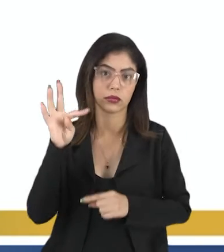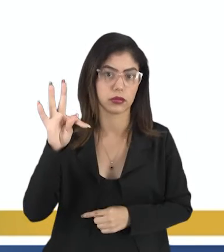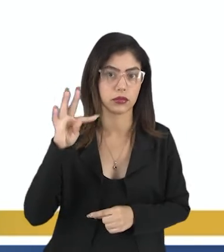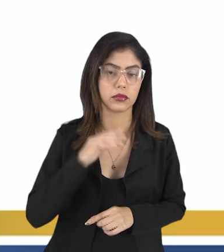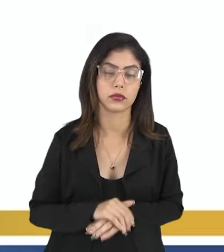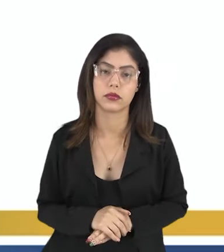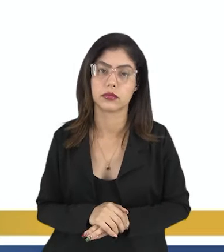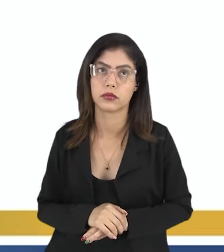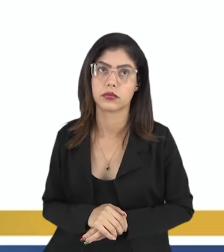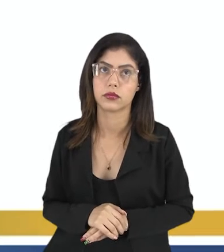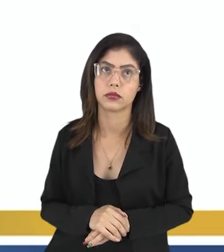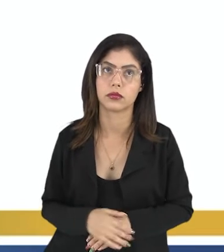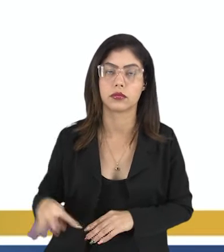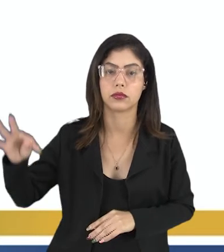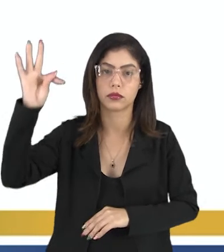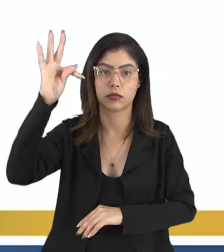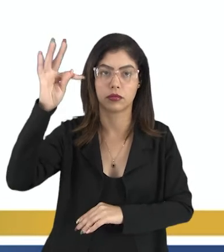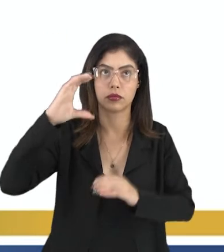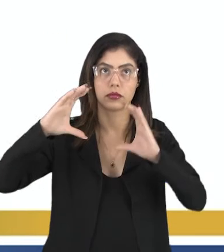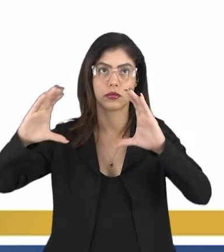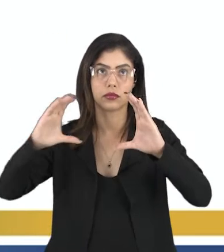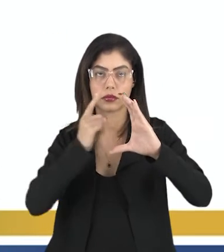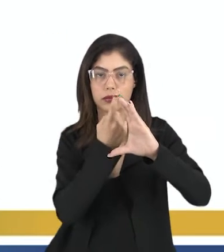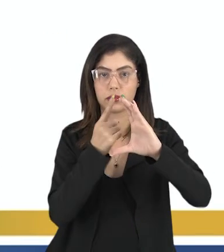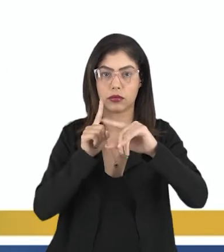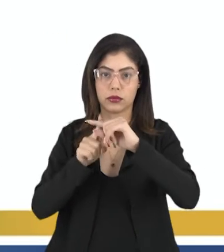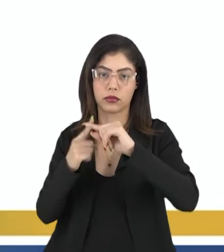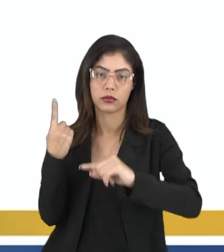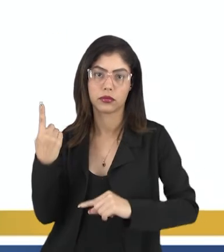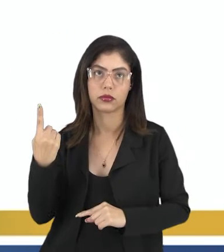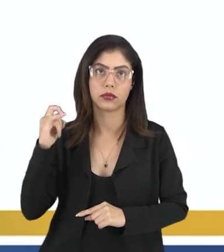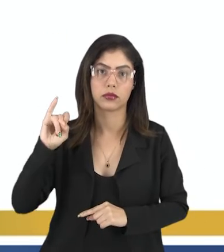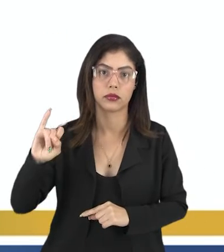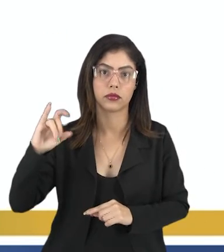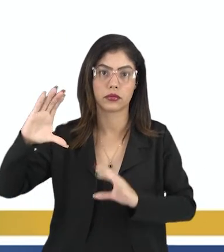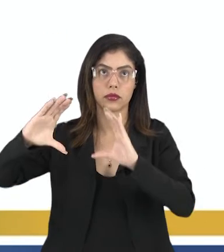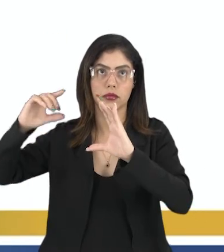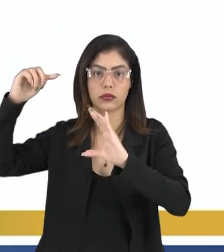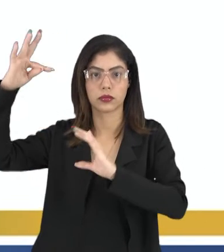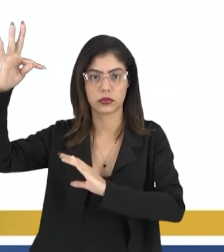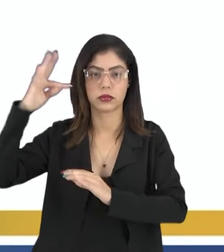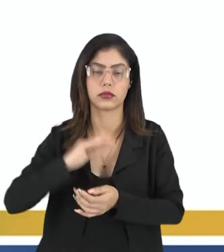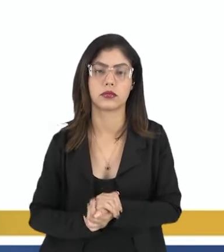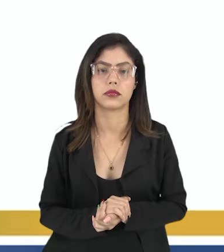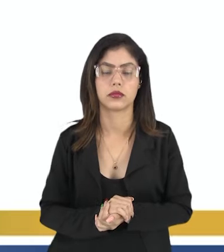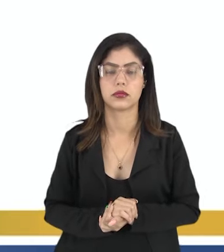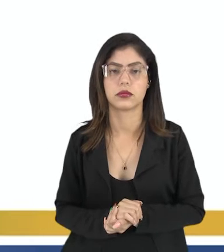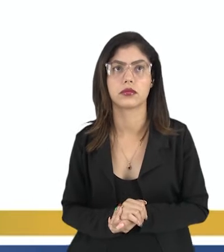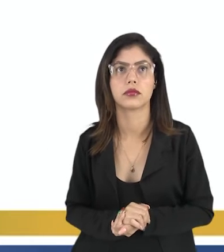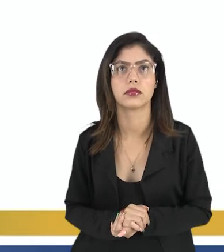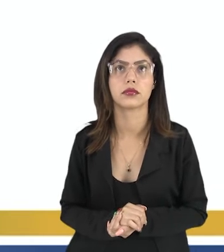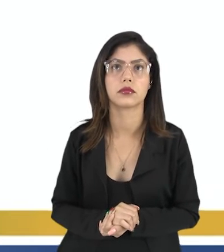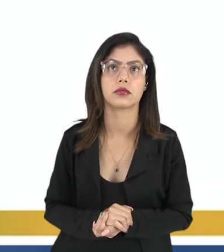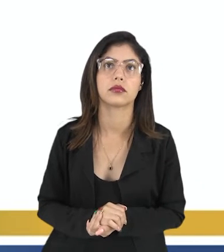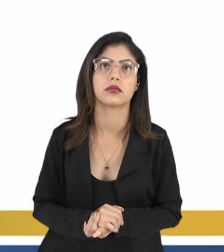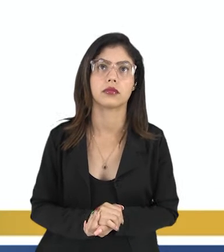e elevado ao tempo. Então, essa é a fórmula que nós teremos para os juros